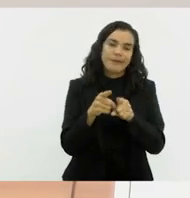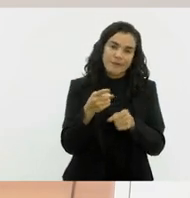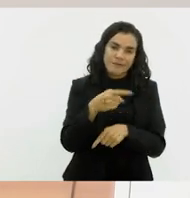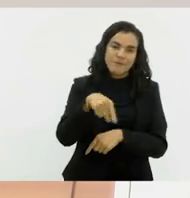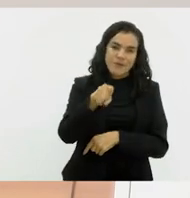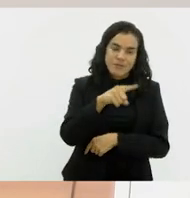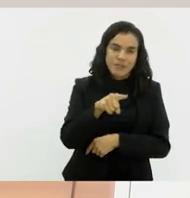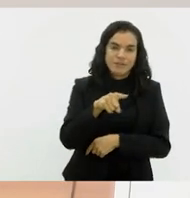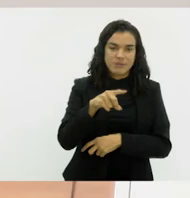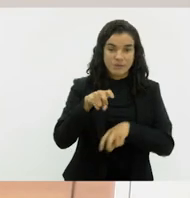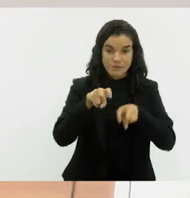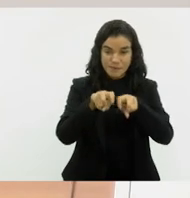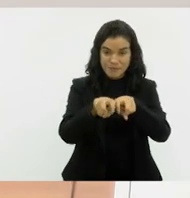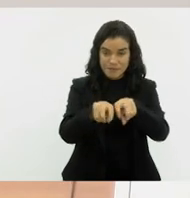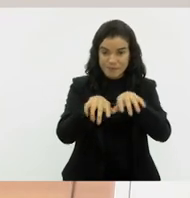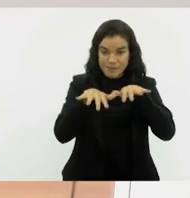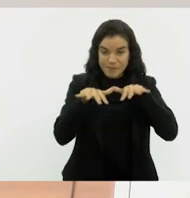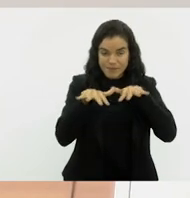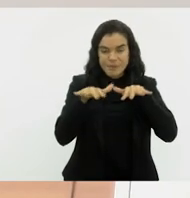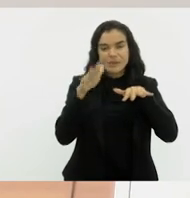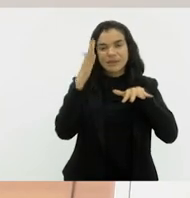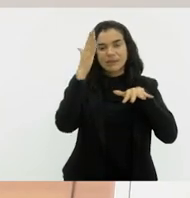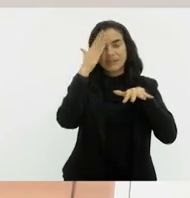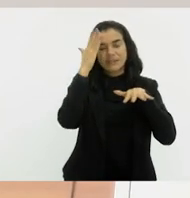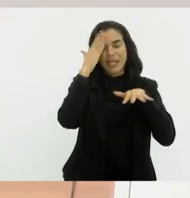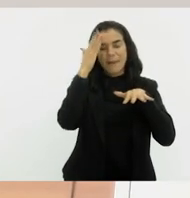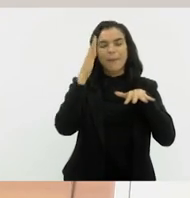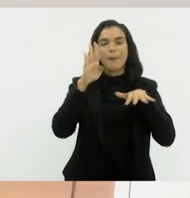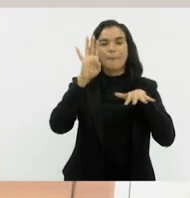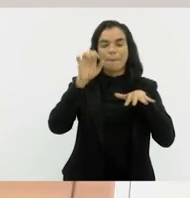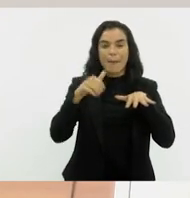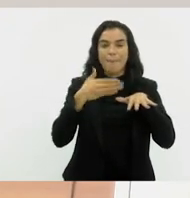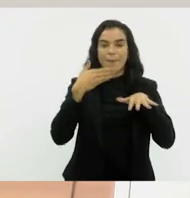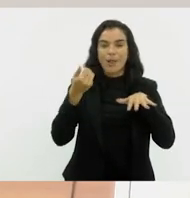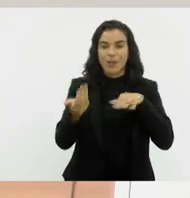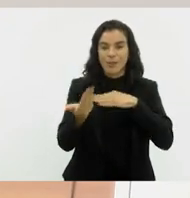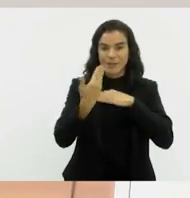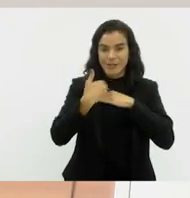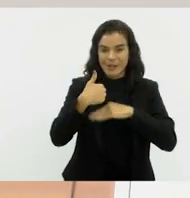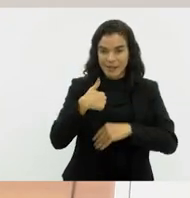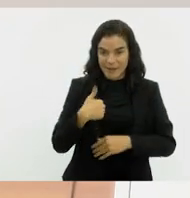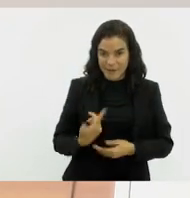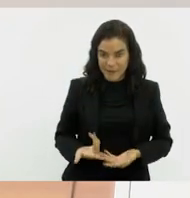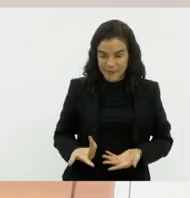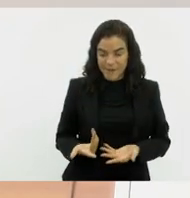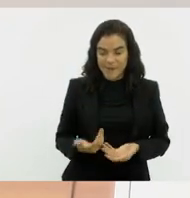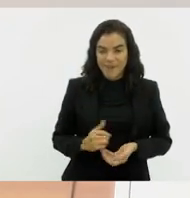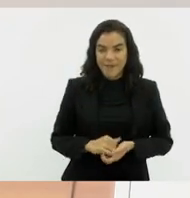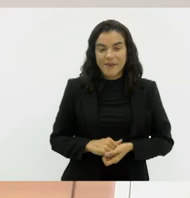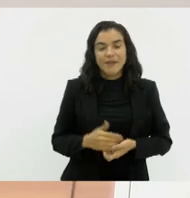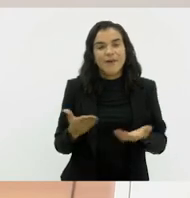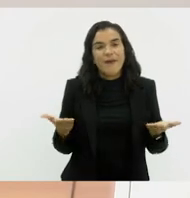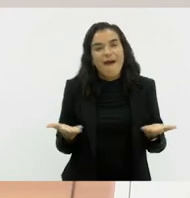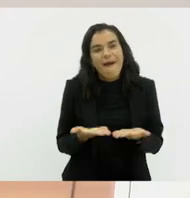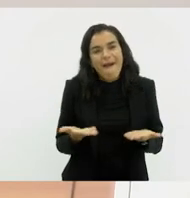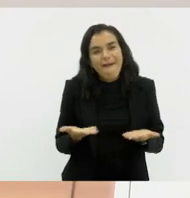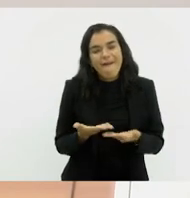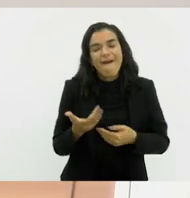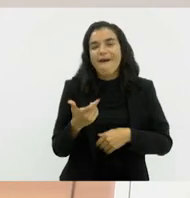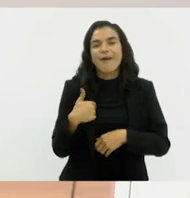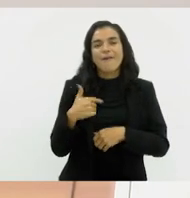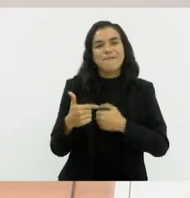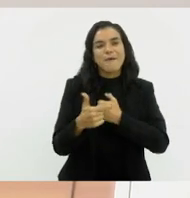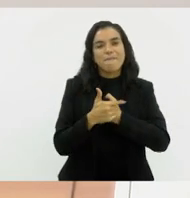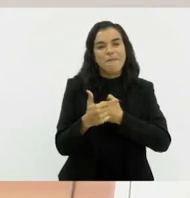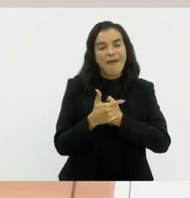e senhoras que estão sentados aí sabem tão bem ou melhor do que eu. Então, nesse momento, qual foi o nosso papel